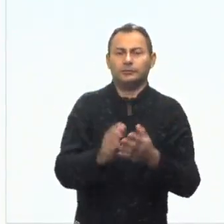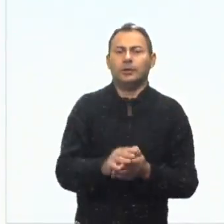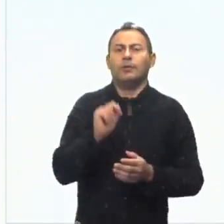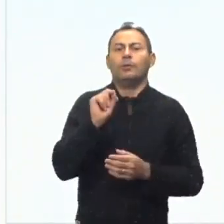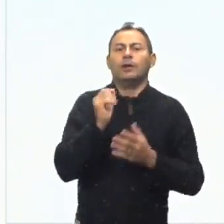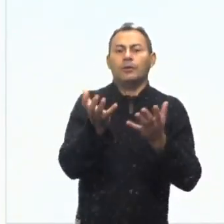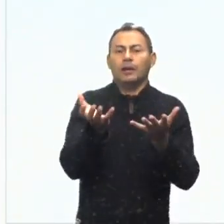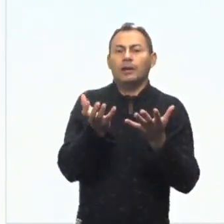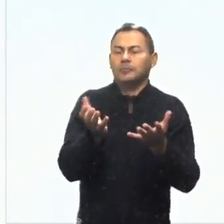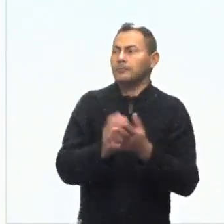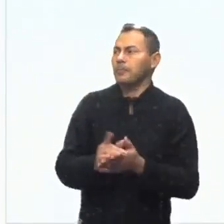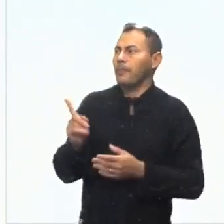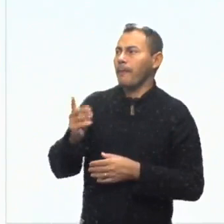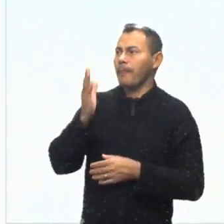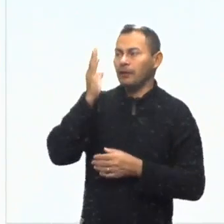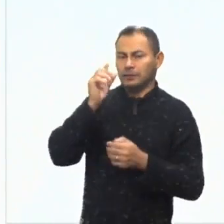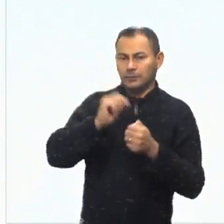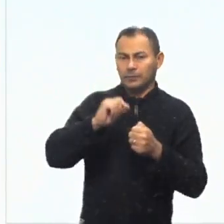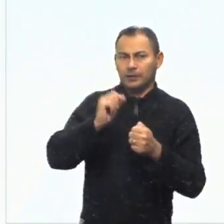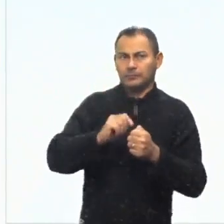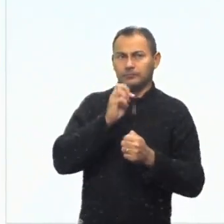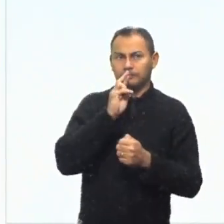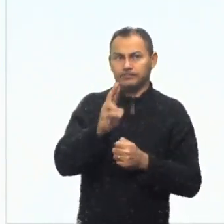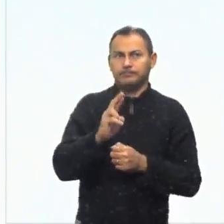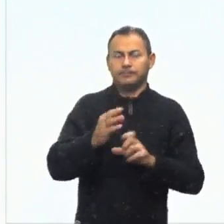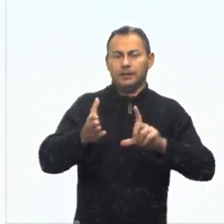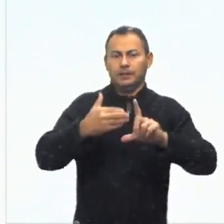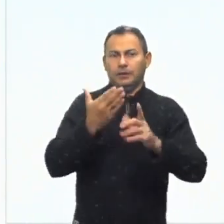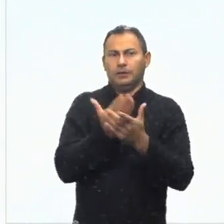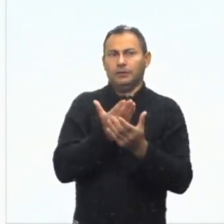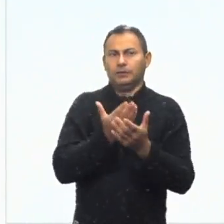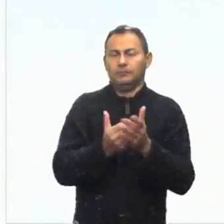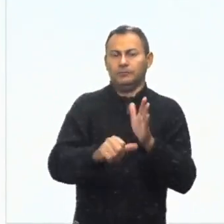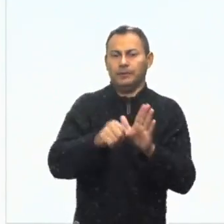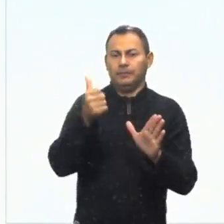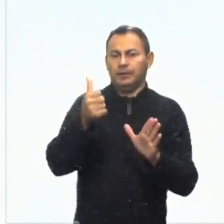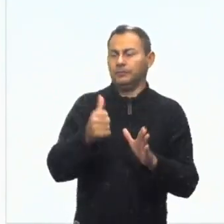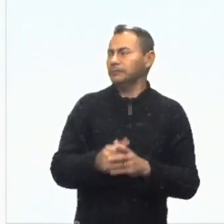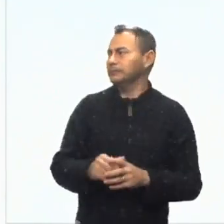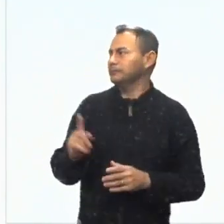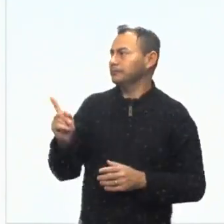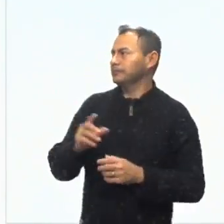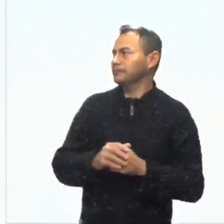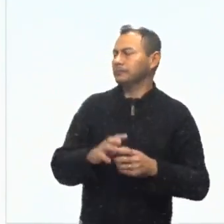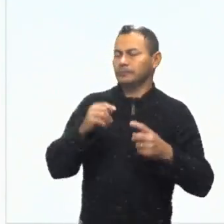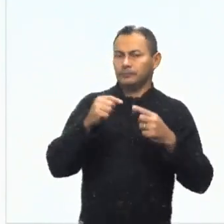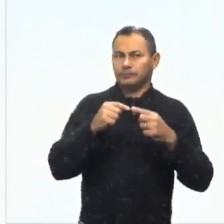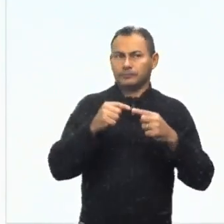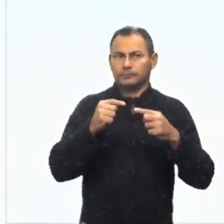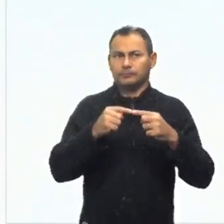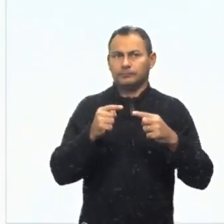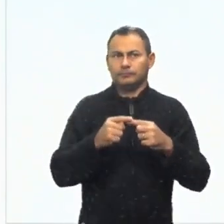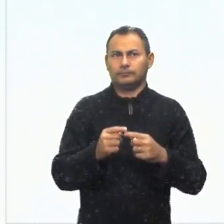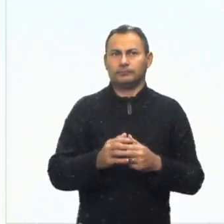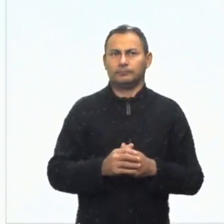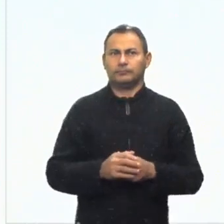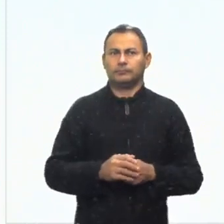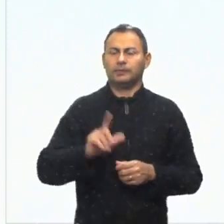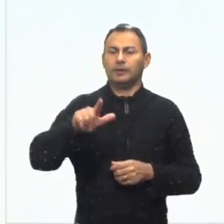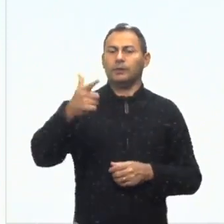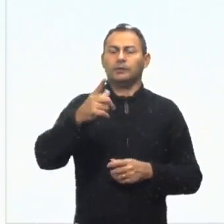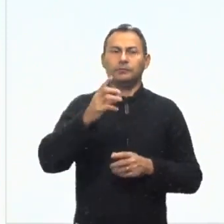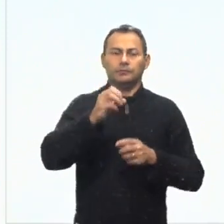eu quero que vocês façam, os resultados da nossa aula. Primeiro, familiarização com um